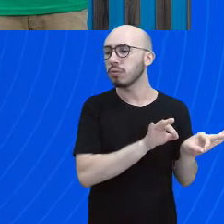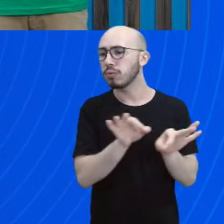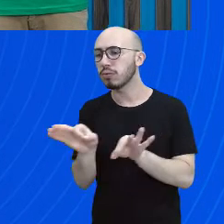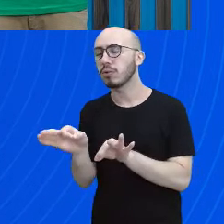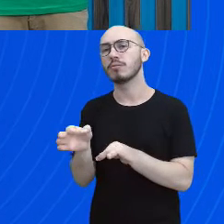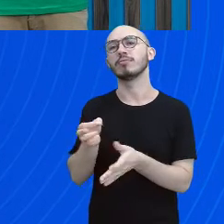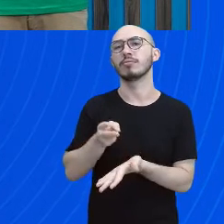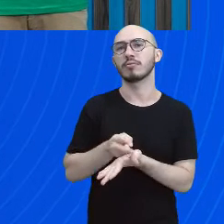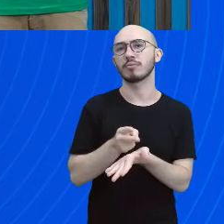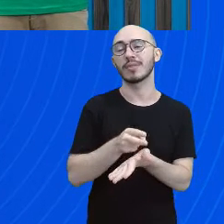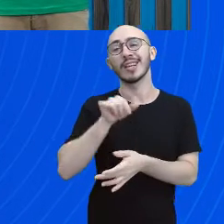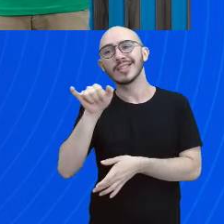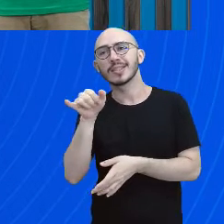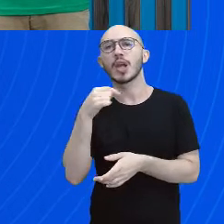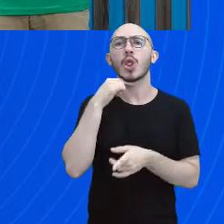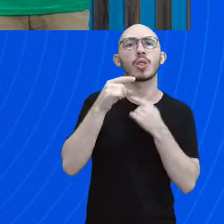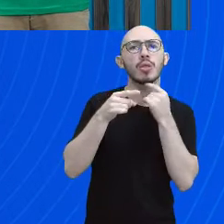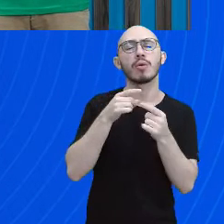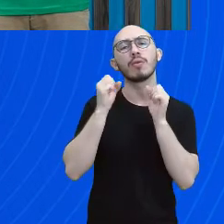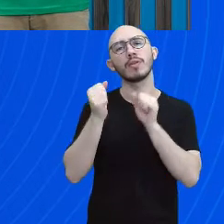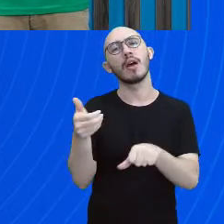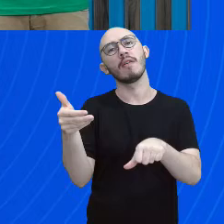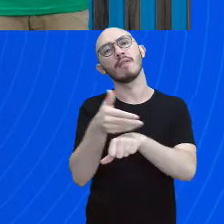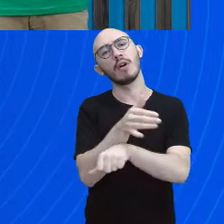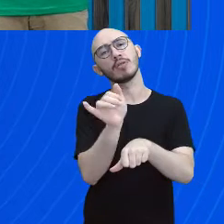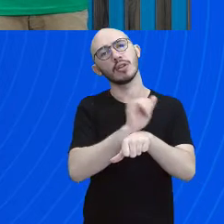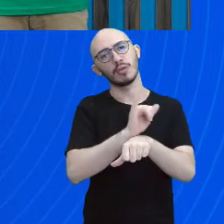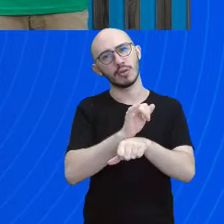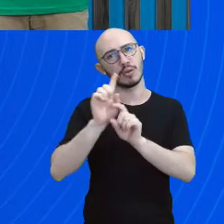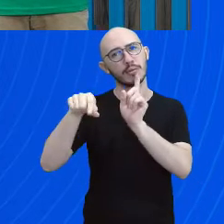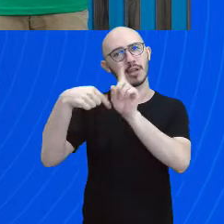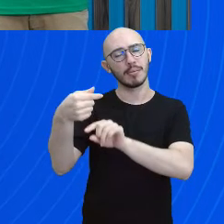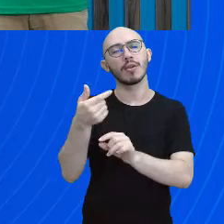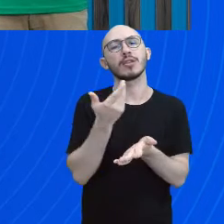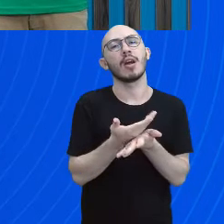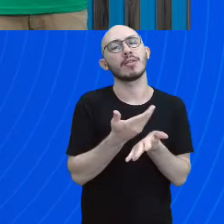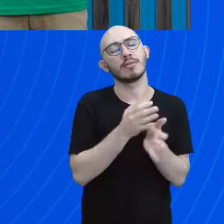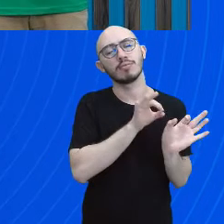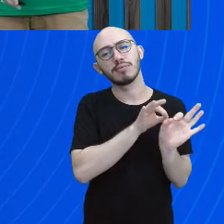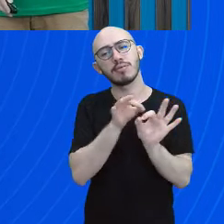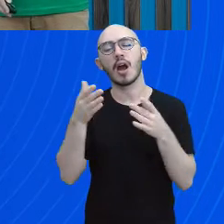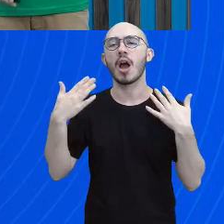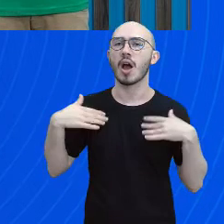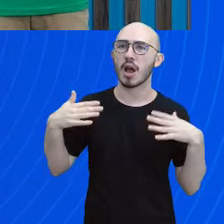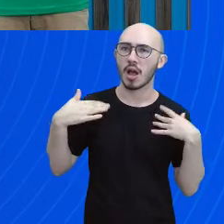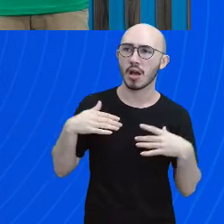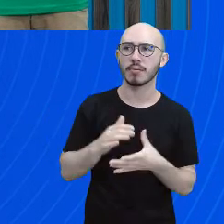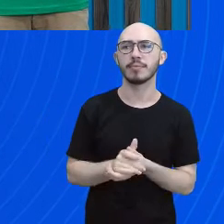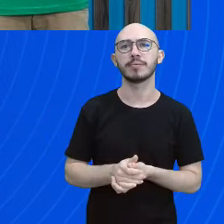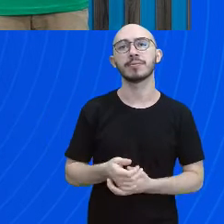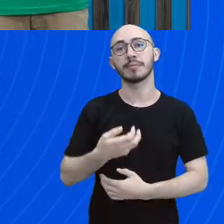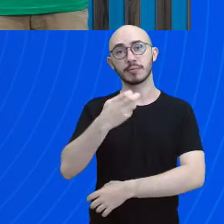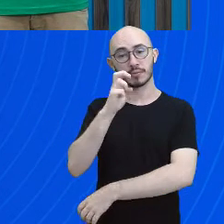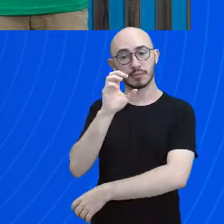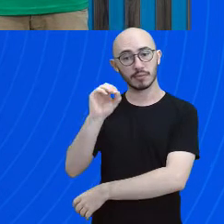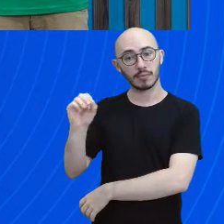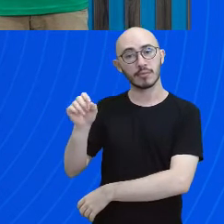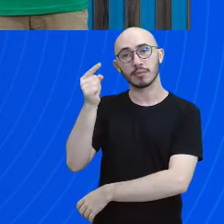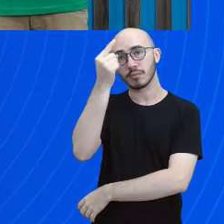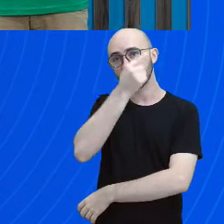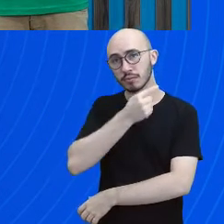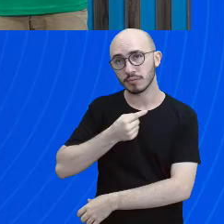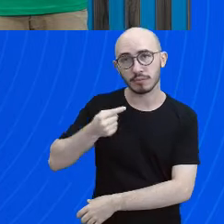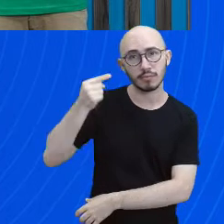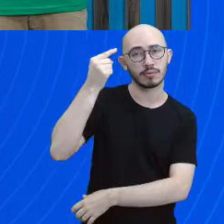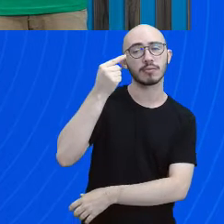caso, qualquer dúvida, volta lá no YouTube e vê a aula com mais calma. Então, são 500 horas por minuto, quantas horas de vídeo